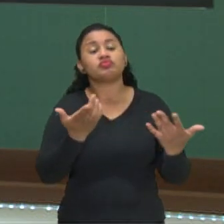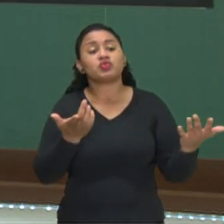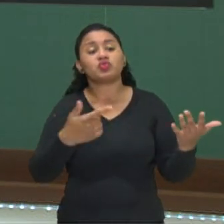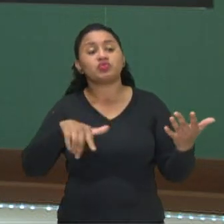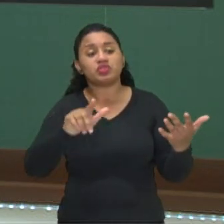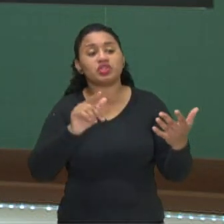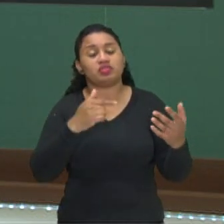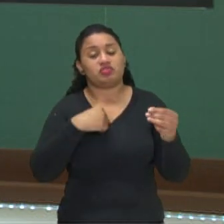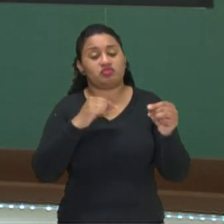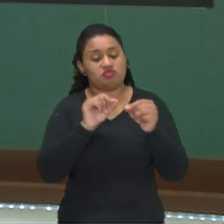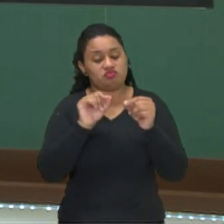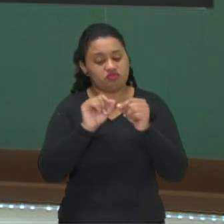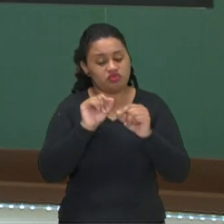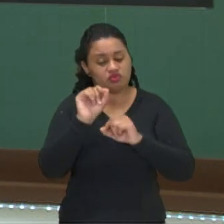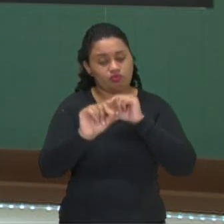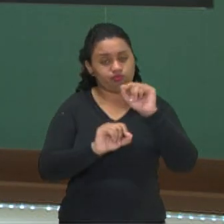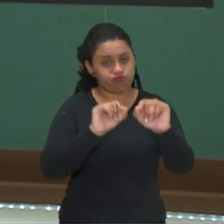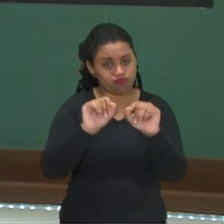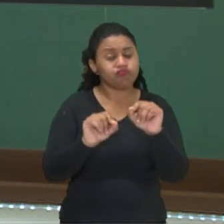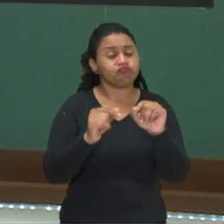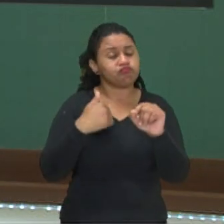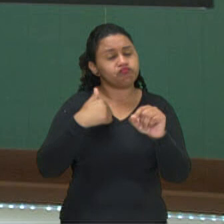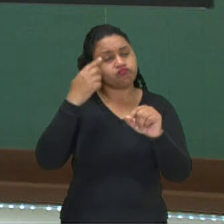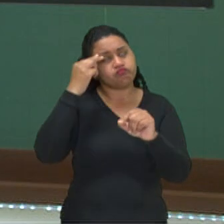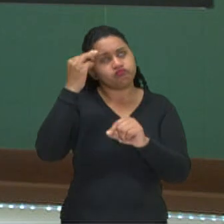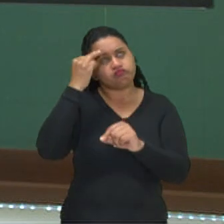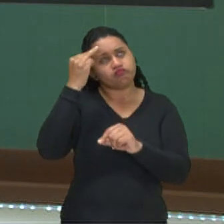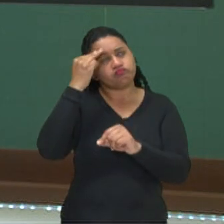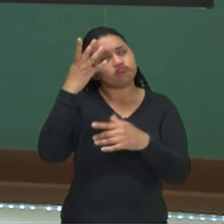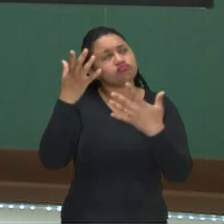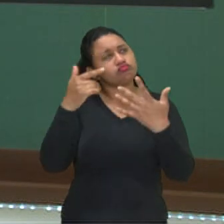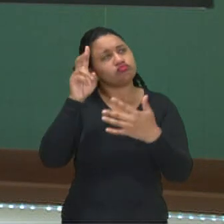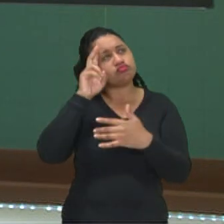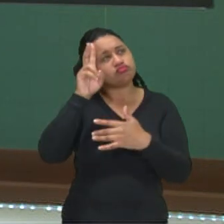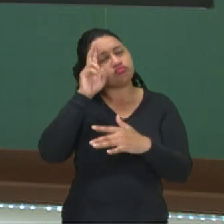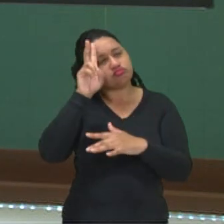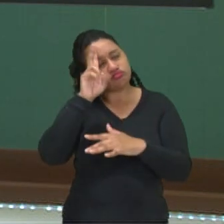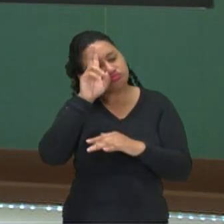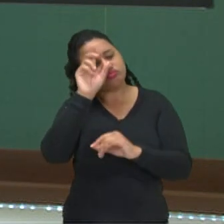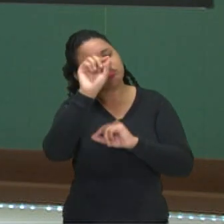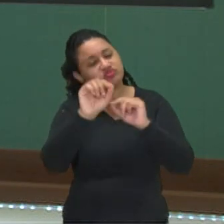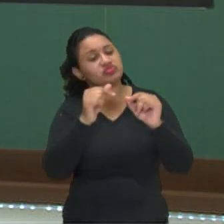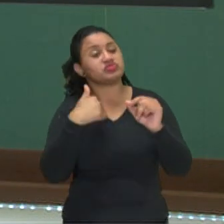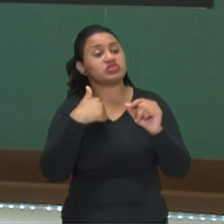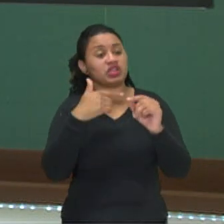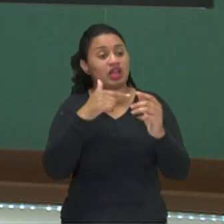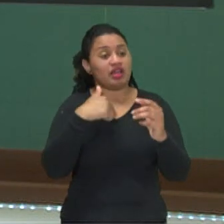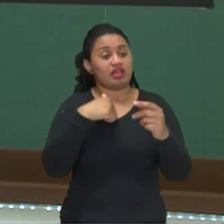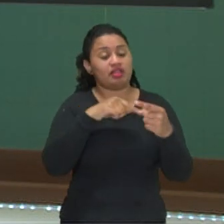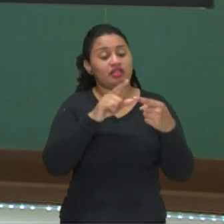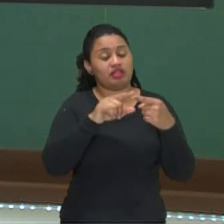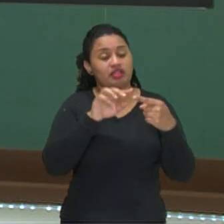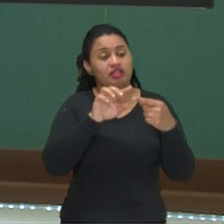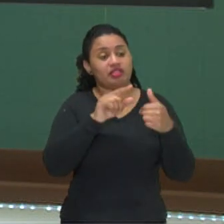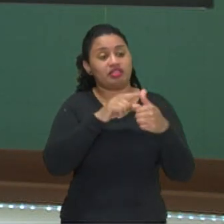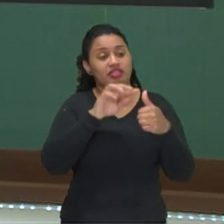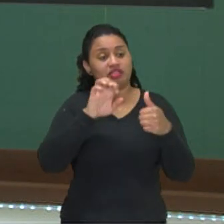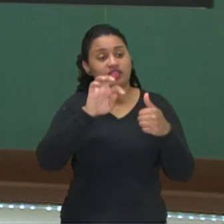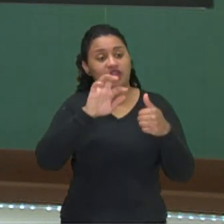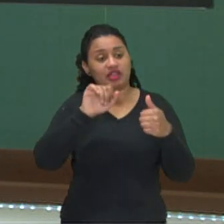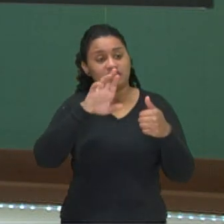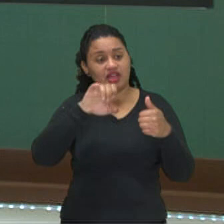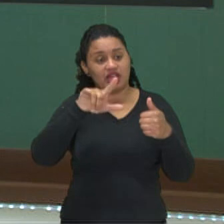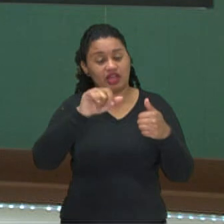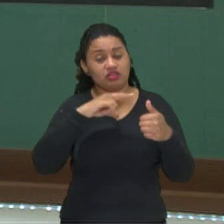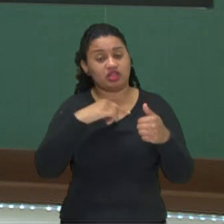vai lá, usando a sua memória espacial, você vai ver, ó, tetraedro, tem quantas faces?